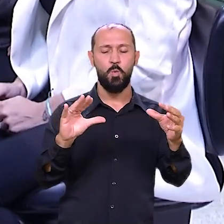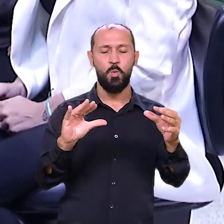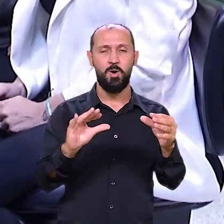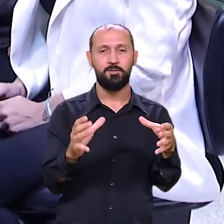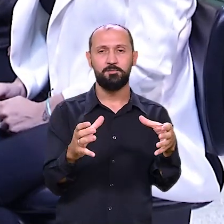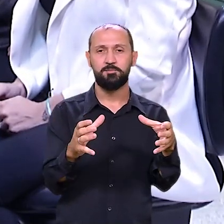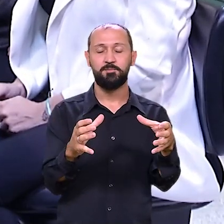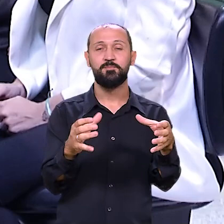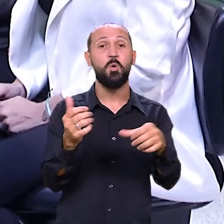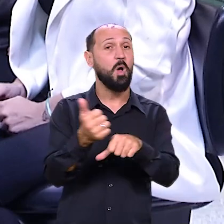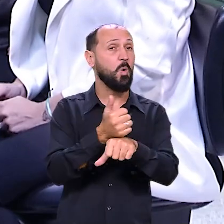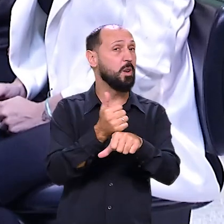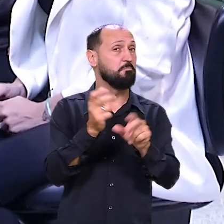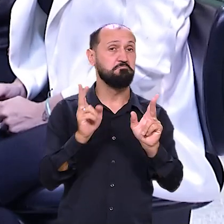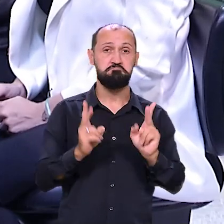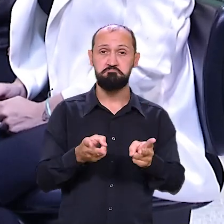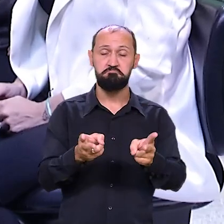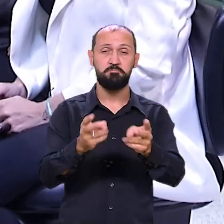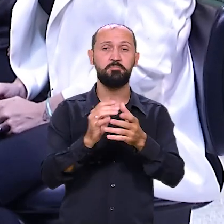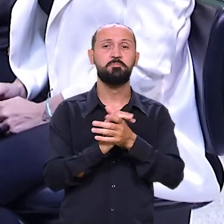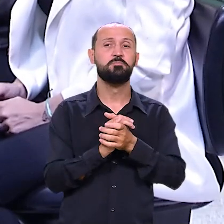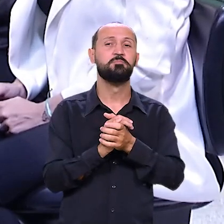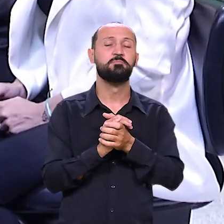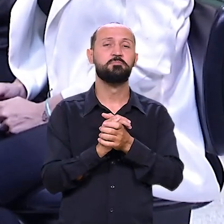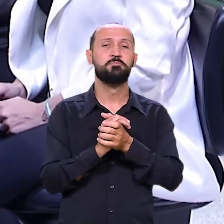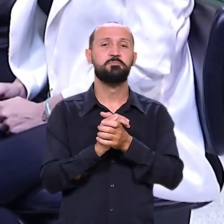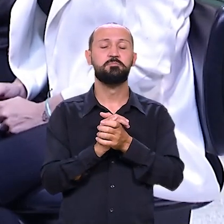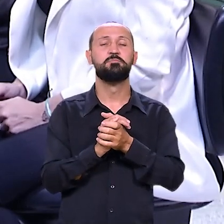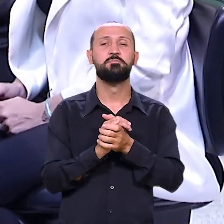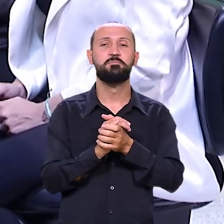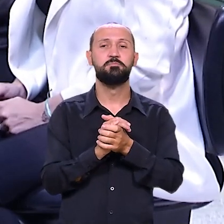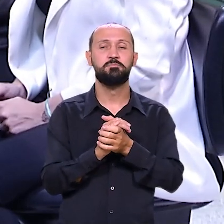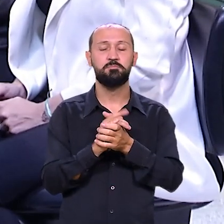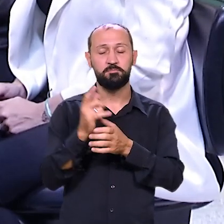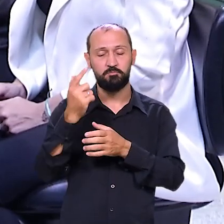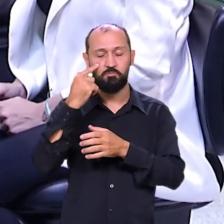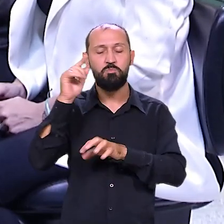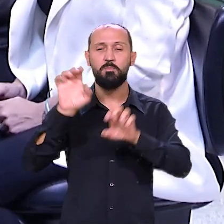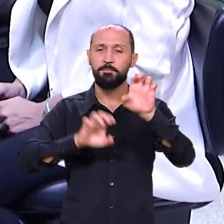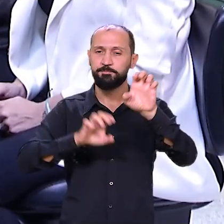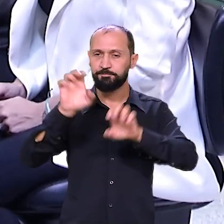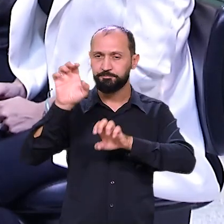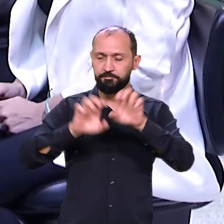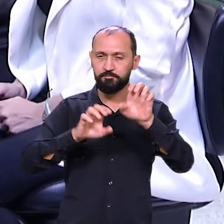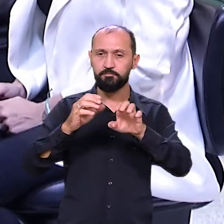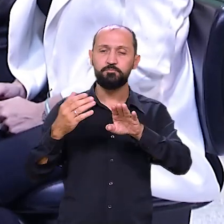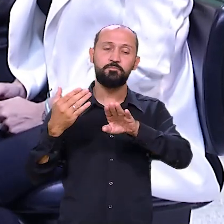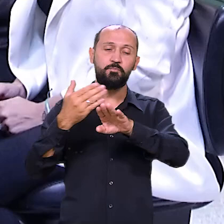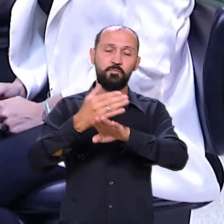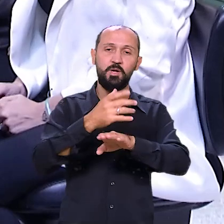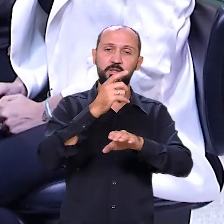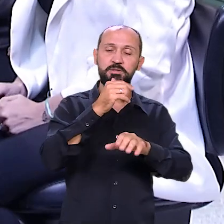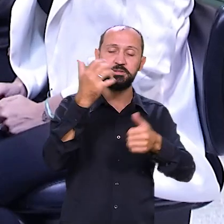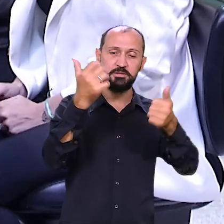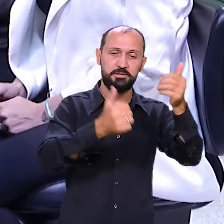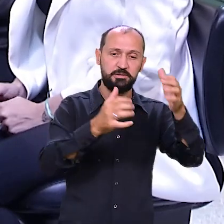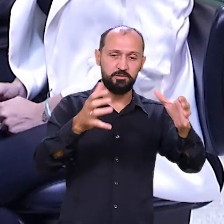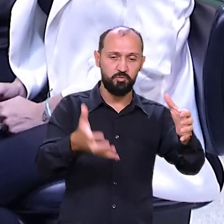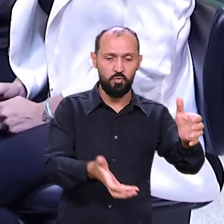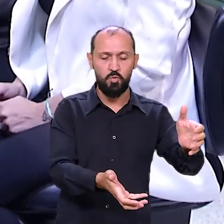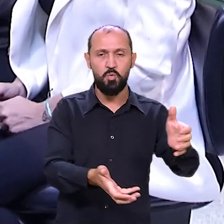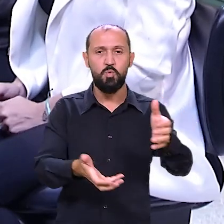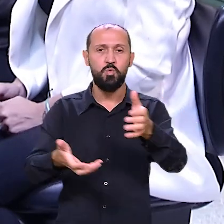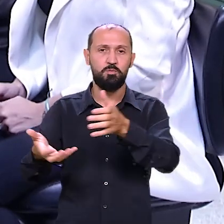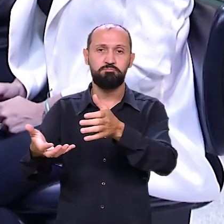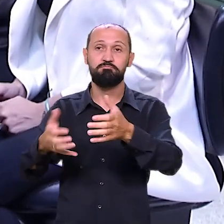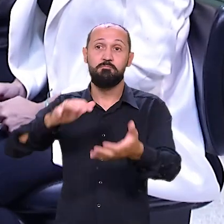E que não perde a qualidade, e aí vai a empresa, o laticínio, e busca aquele leite em